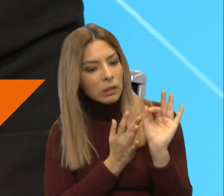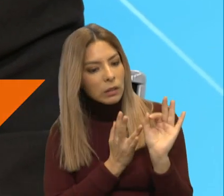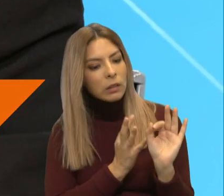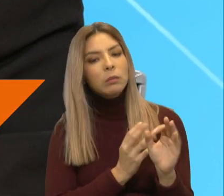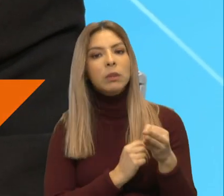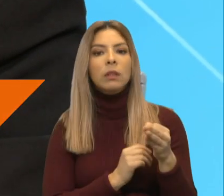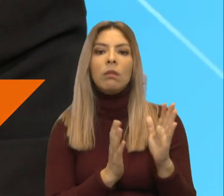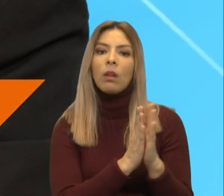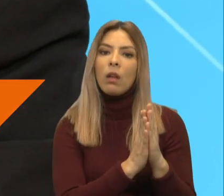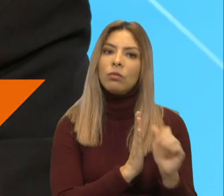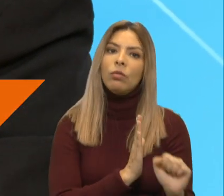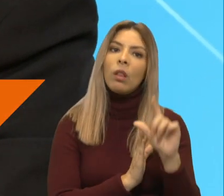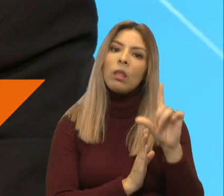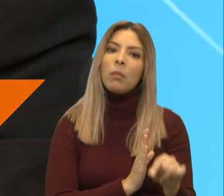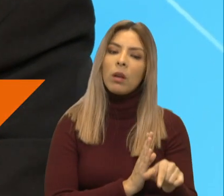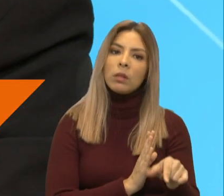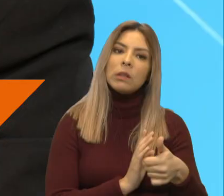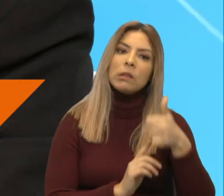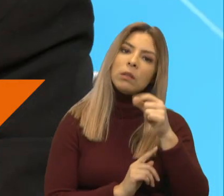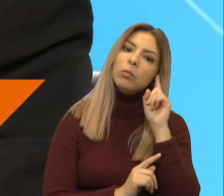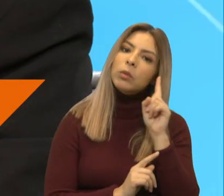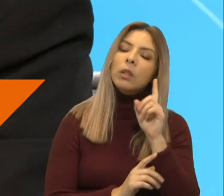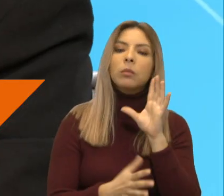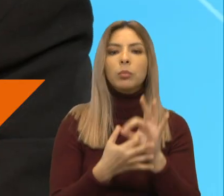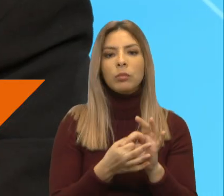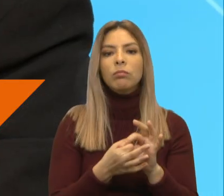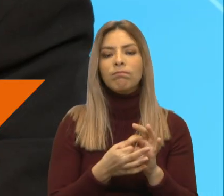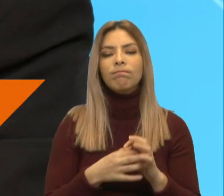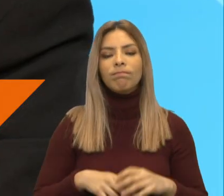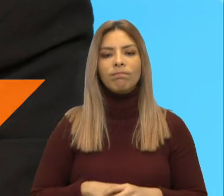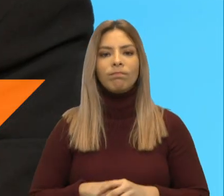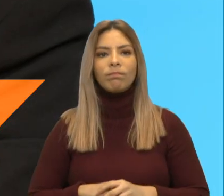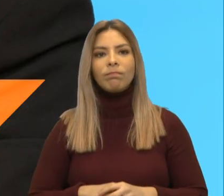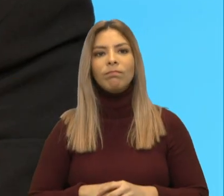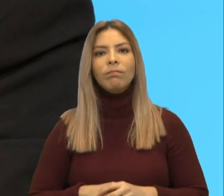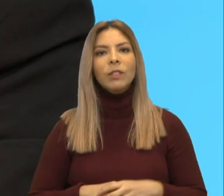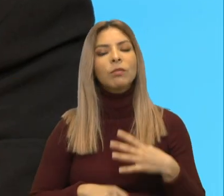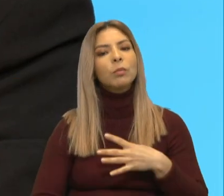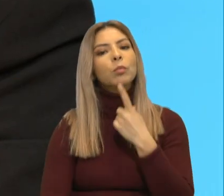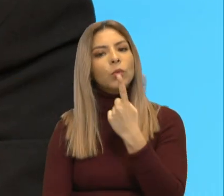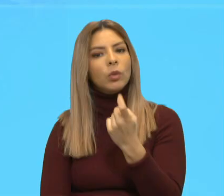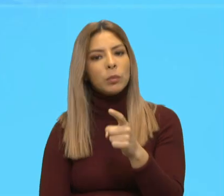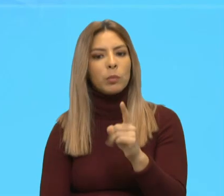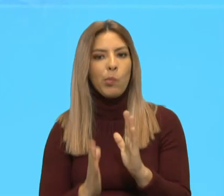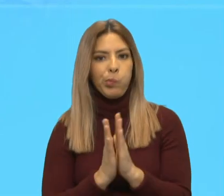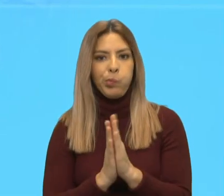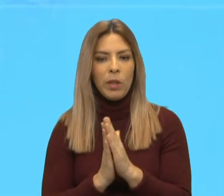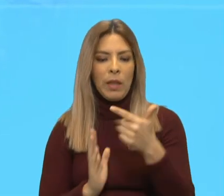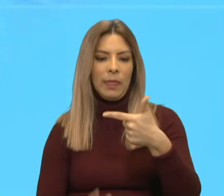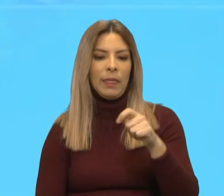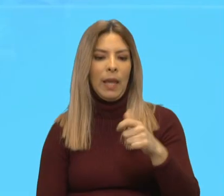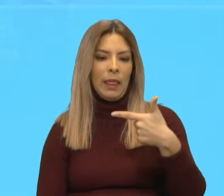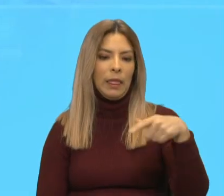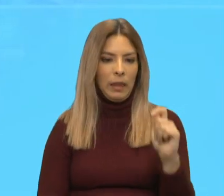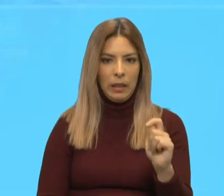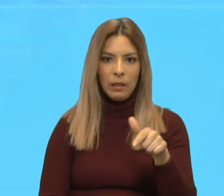nos podemos calar, devemos ser profetas de esperança. Dom Diamantino, fala-nos da sua diocese, Tete, uma diocese que